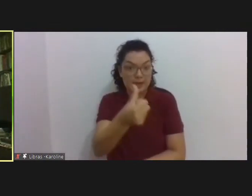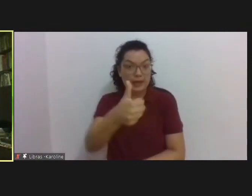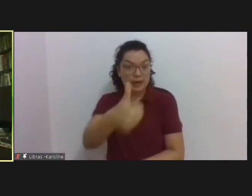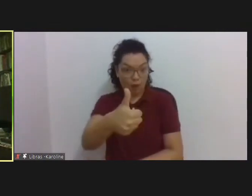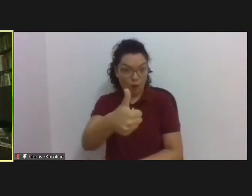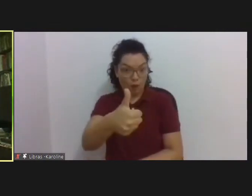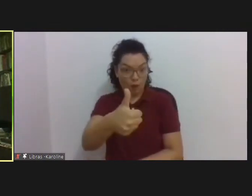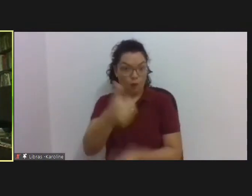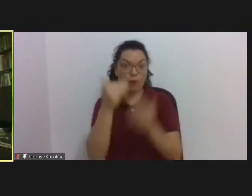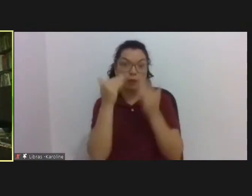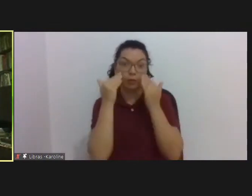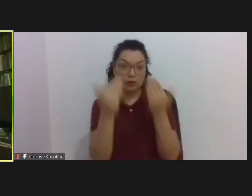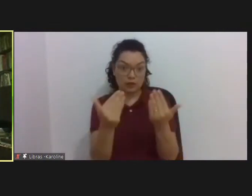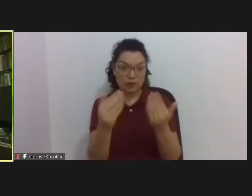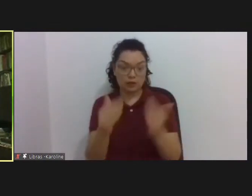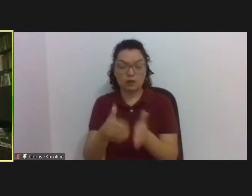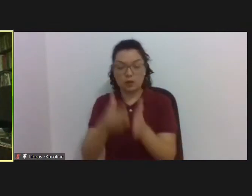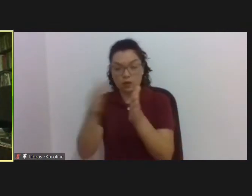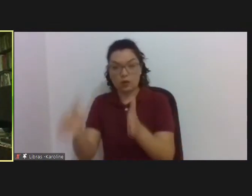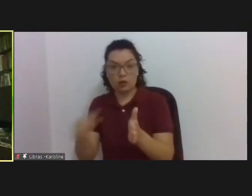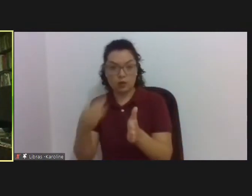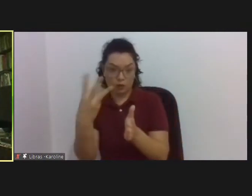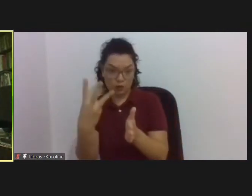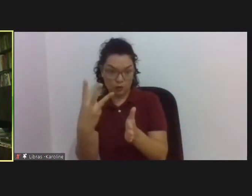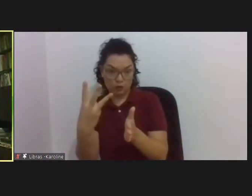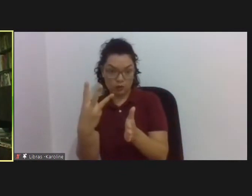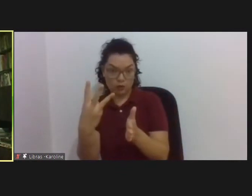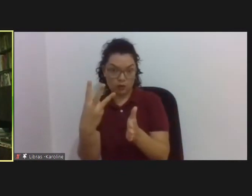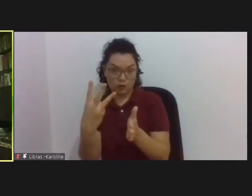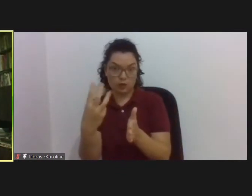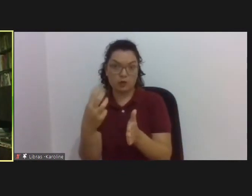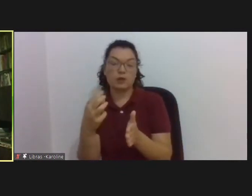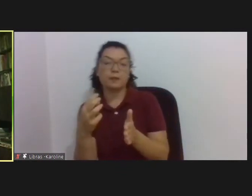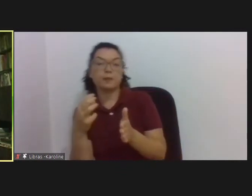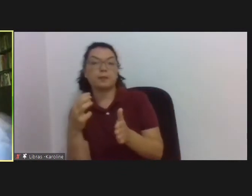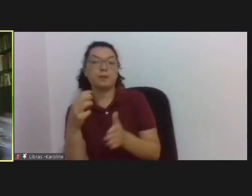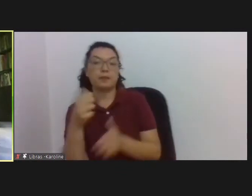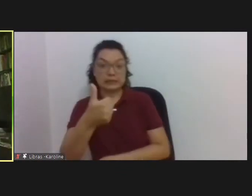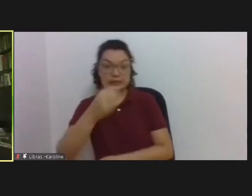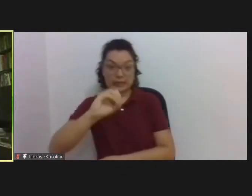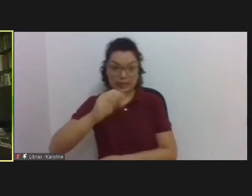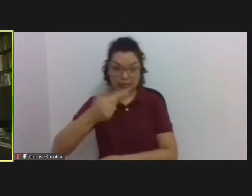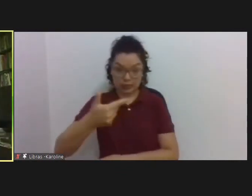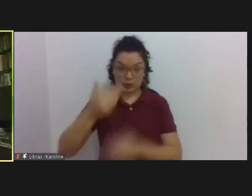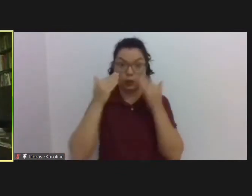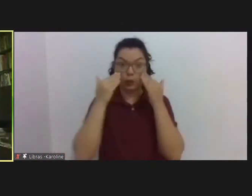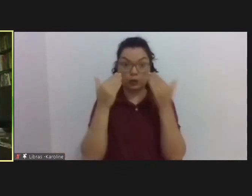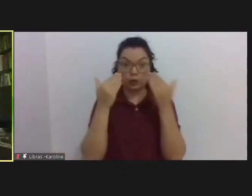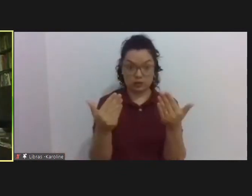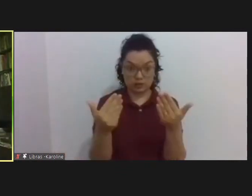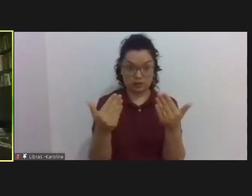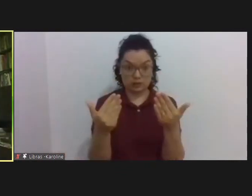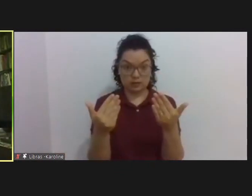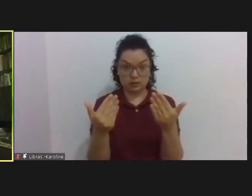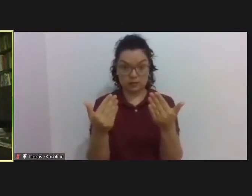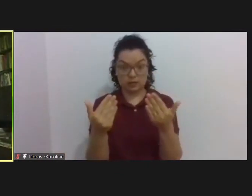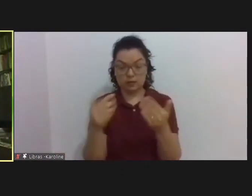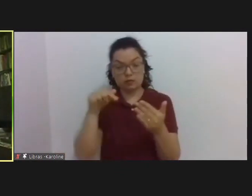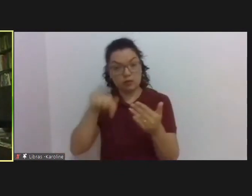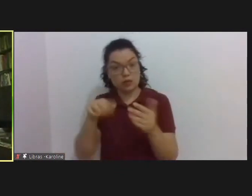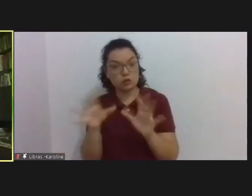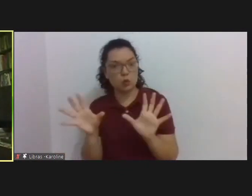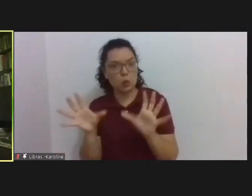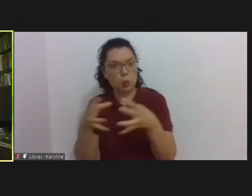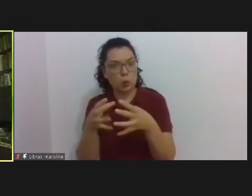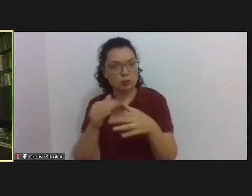O terceiro, História, Historiografia e Crítica, com 102 trabalhos, ou seja, o segundo grupo de maior interesse apresentado aqui no